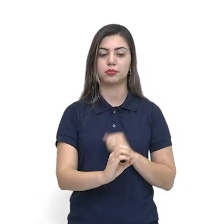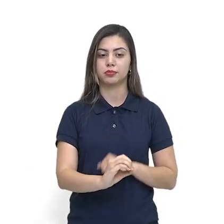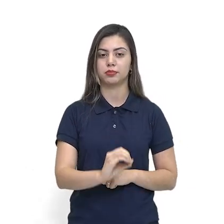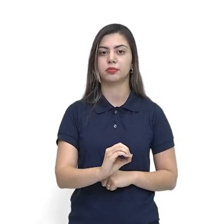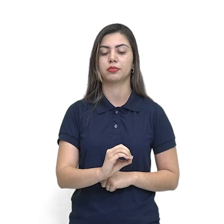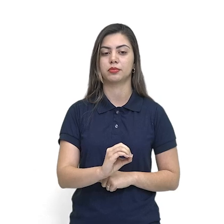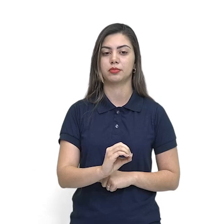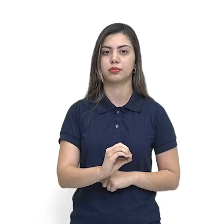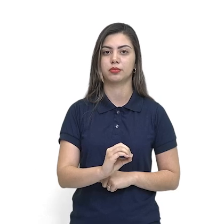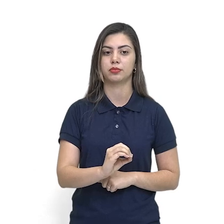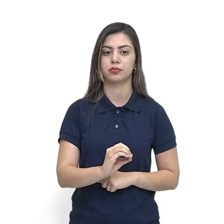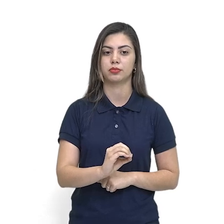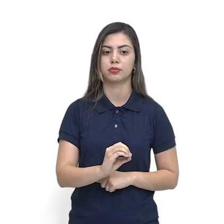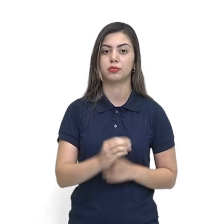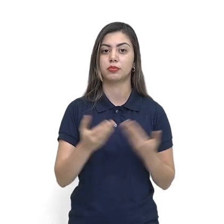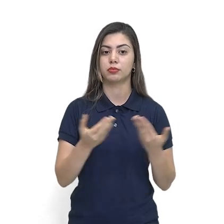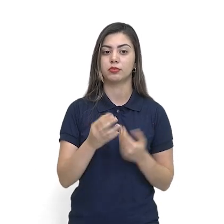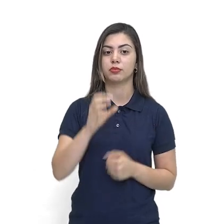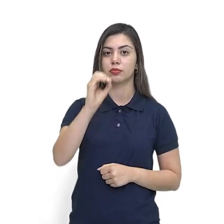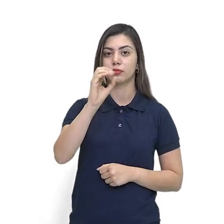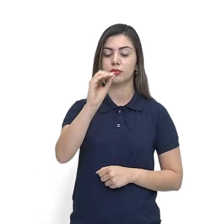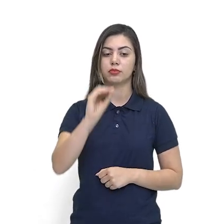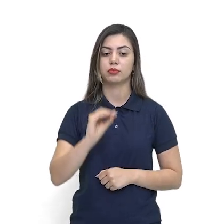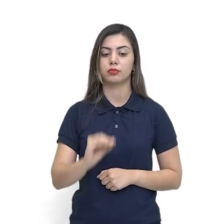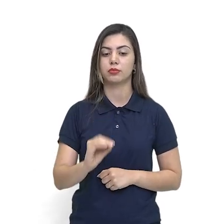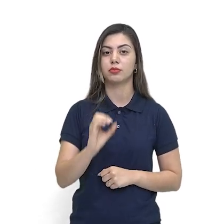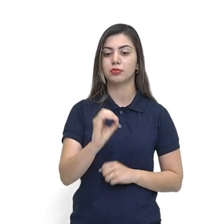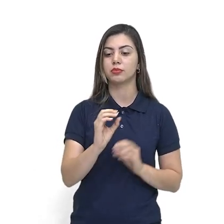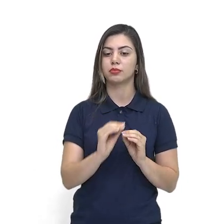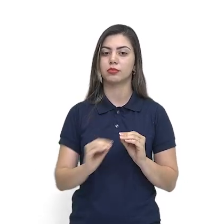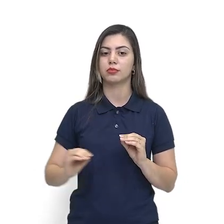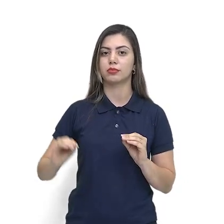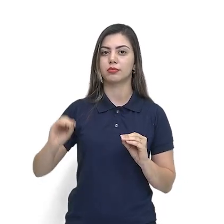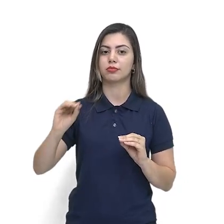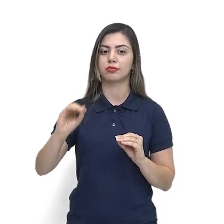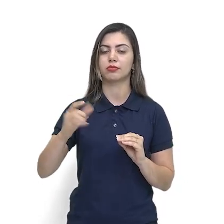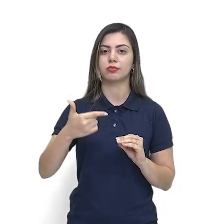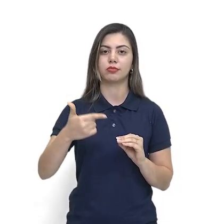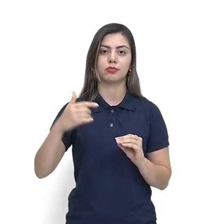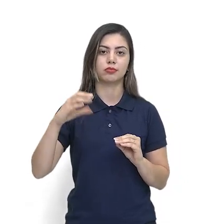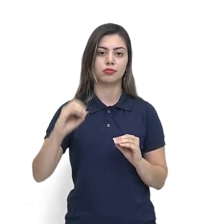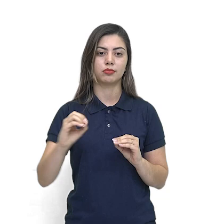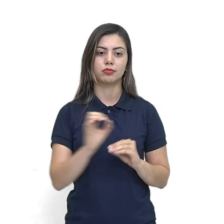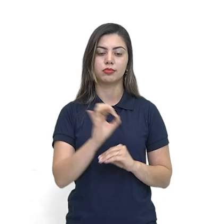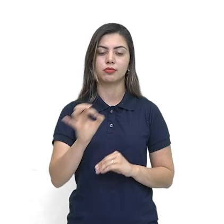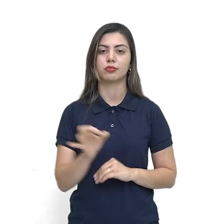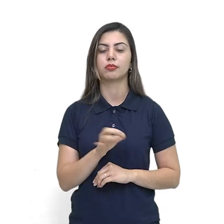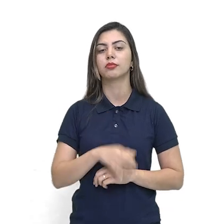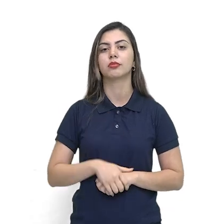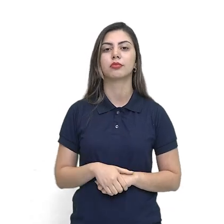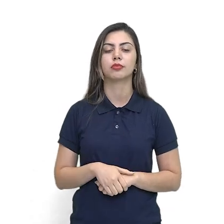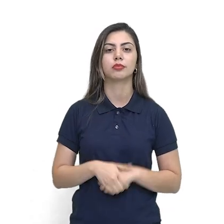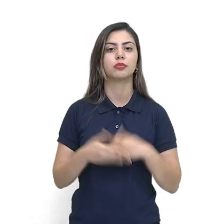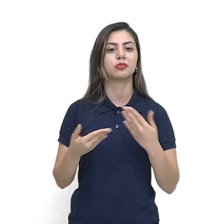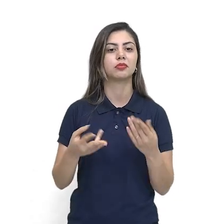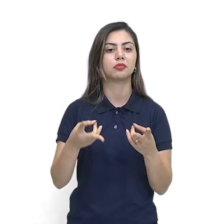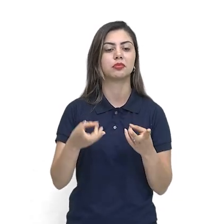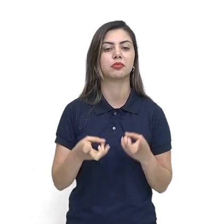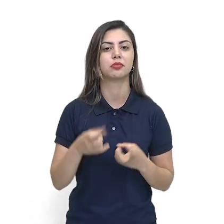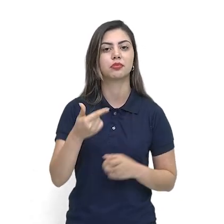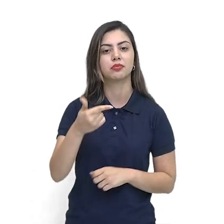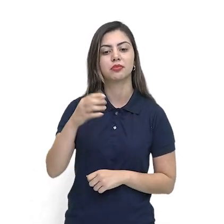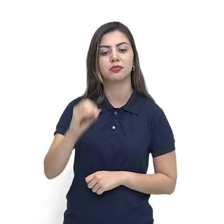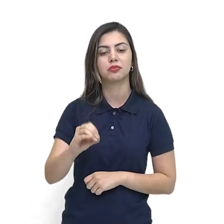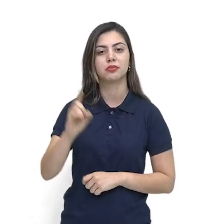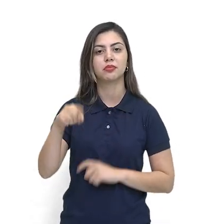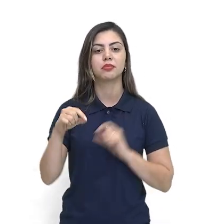Ó. Vamos baixar o outro 0, esse 0 sobe. Então, aqui eu tenho o valor de